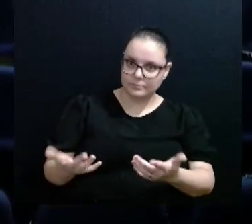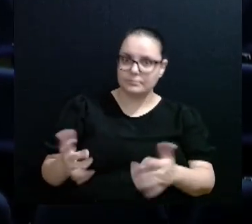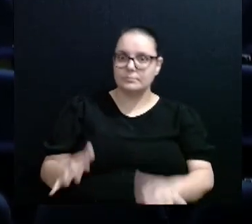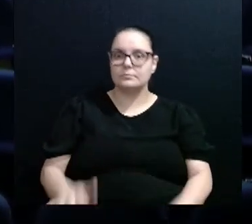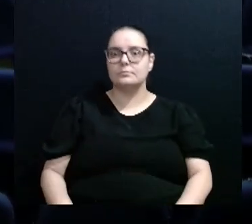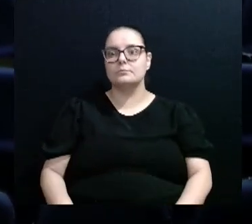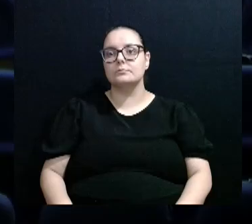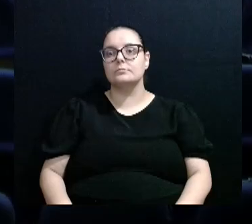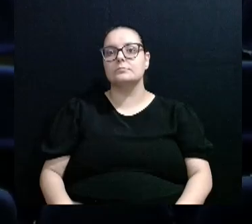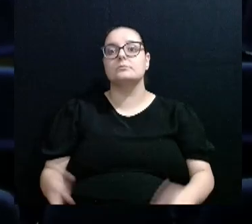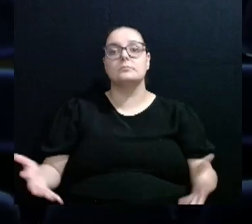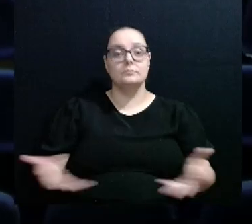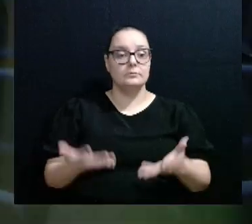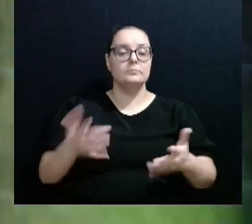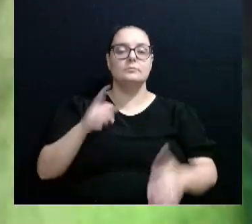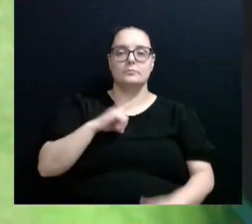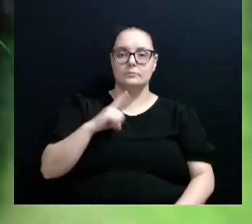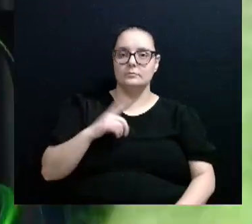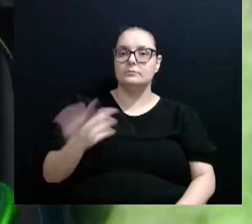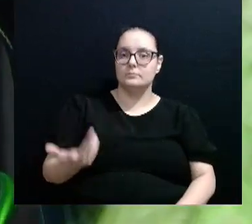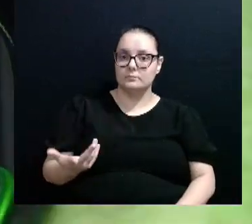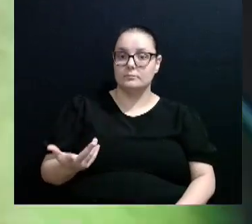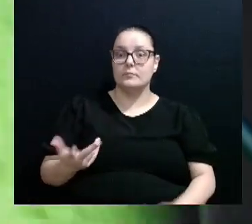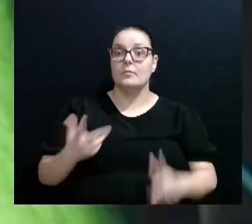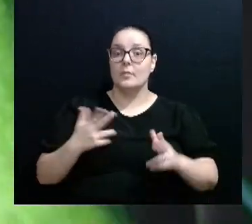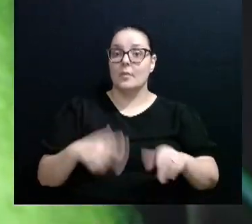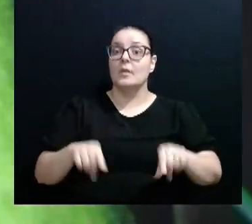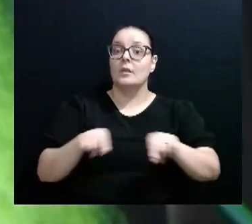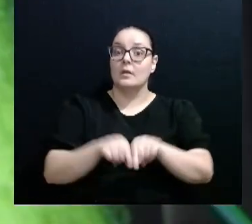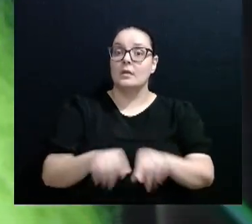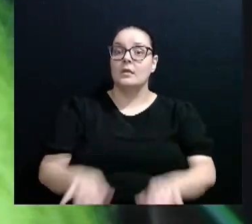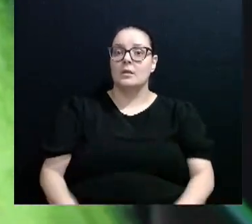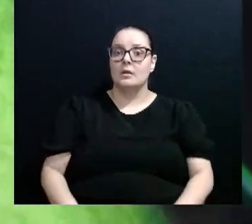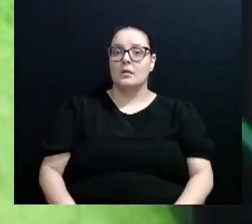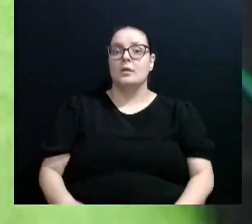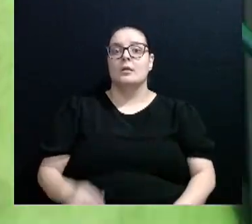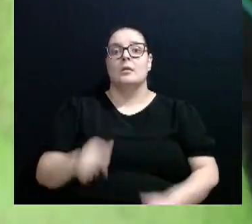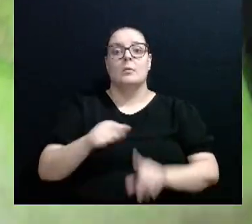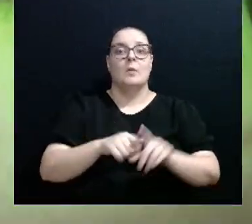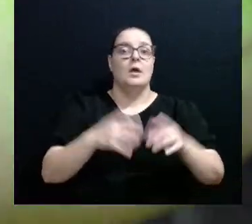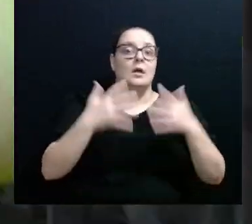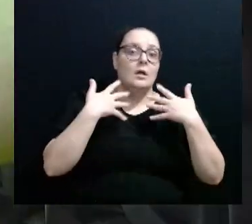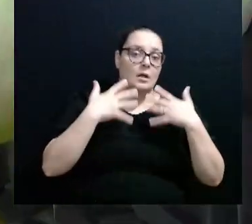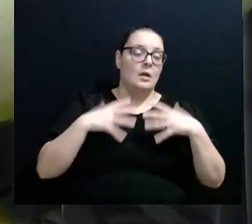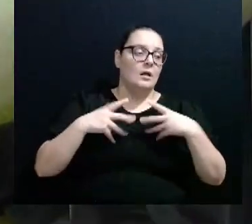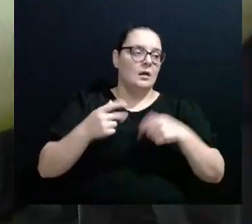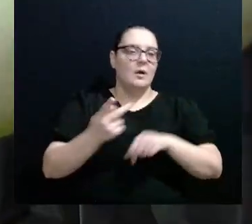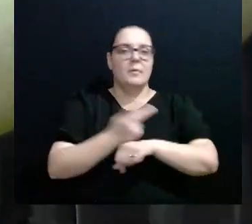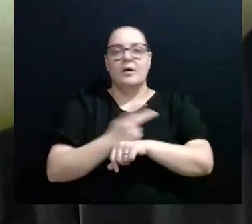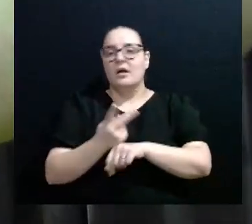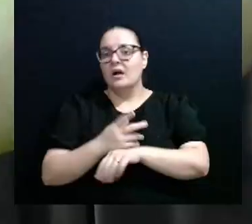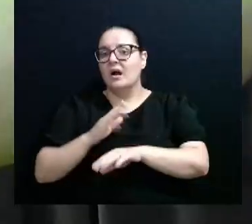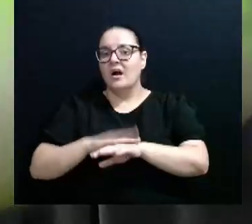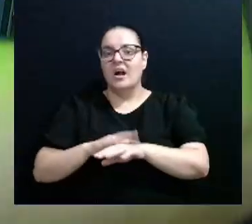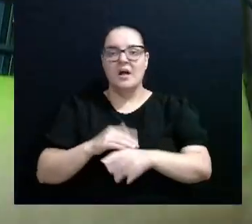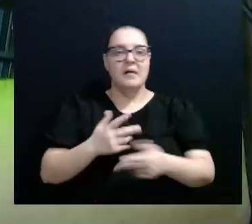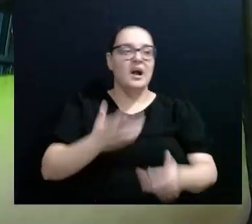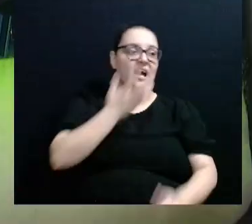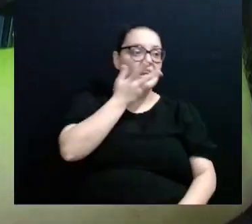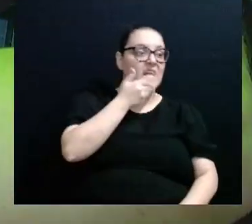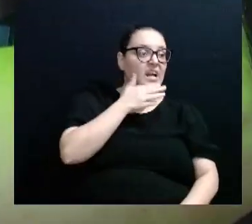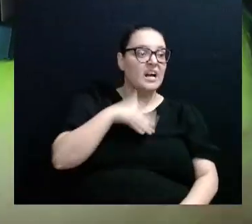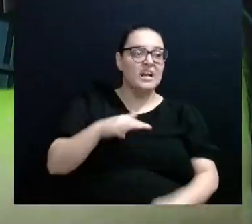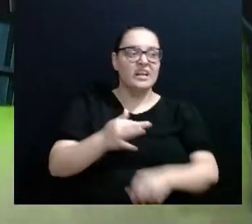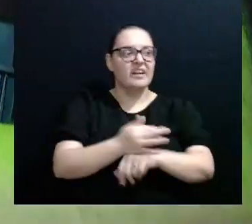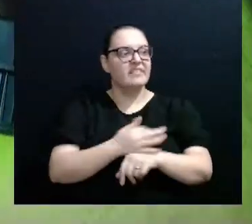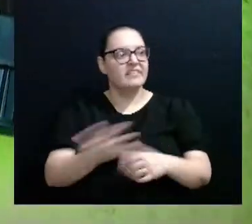incentivado, e ao mesmo tempo, durante o mês de janeiro, todo mundo fica procurando atividade, que as crianças estão de férias, então é uma